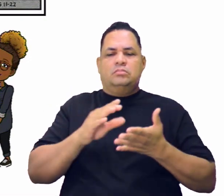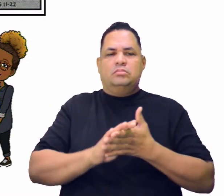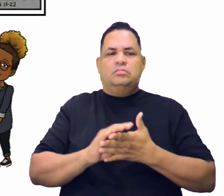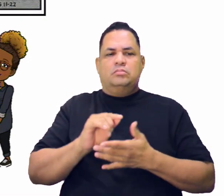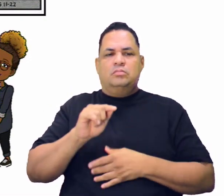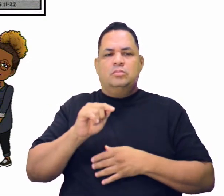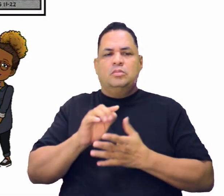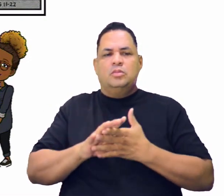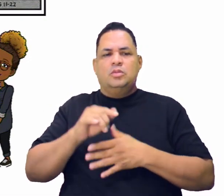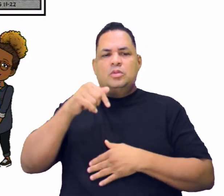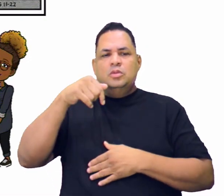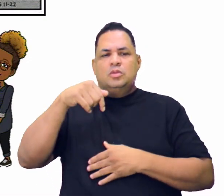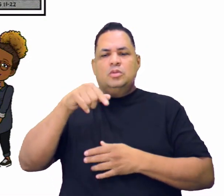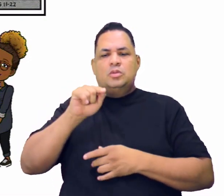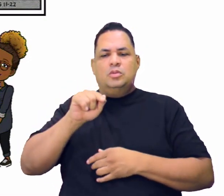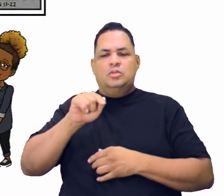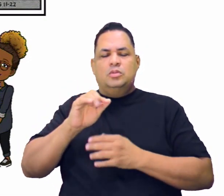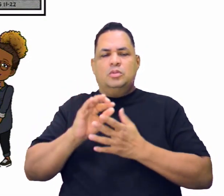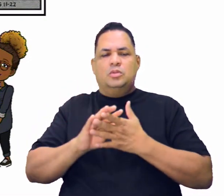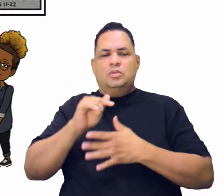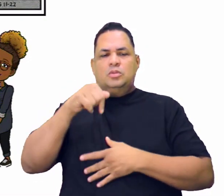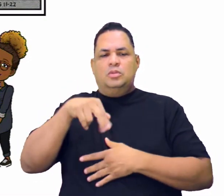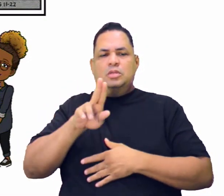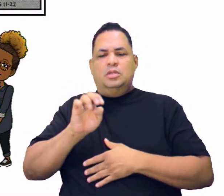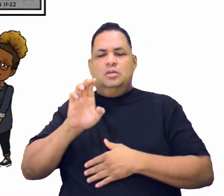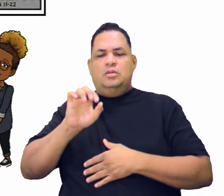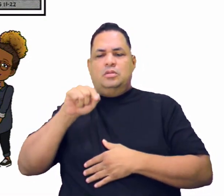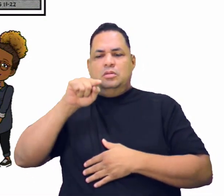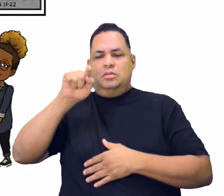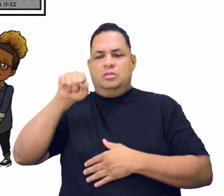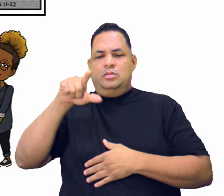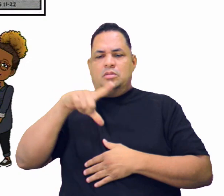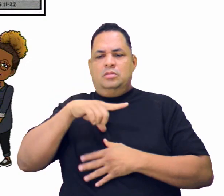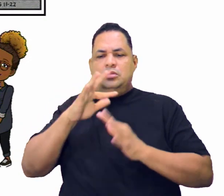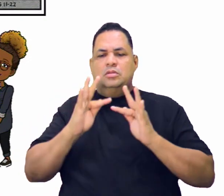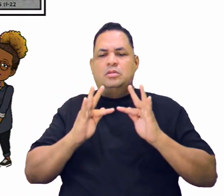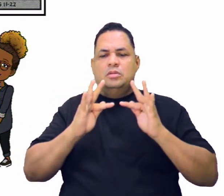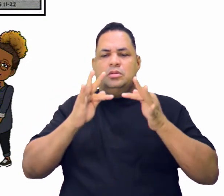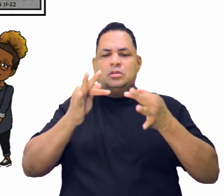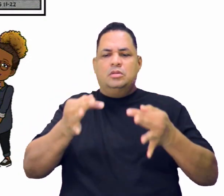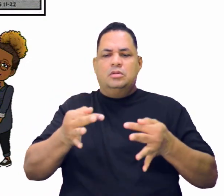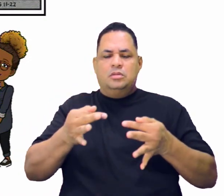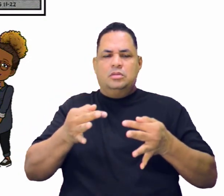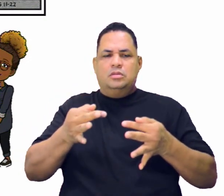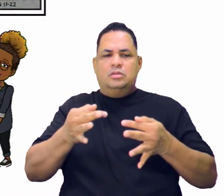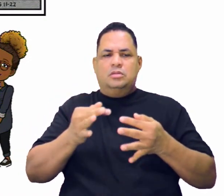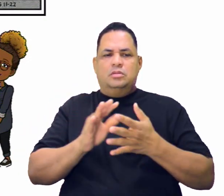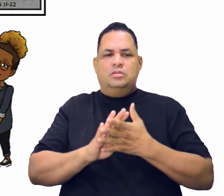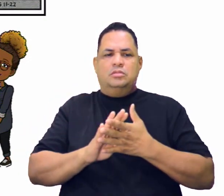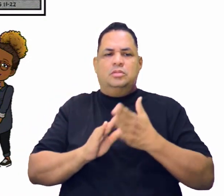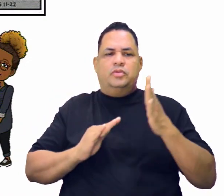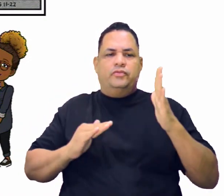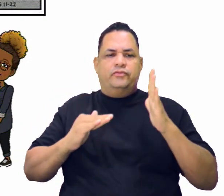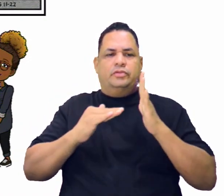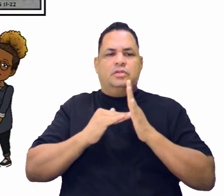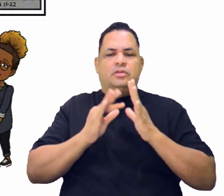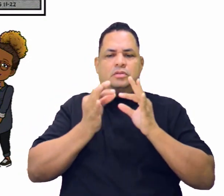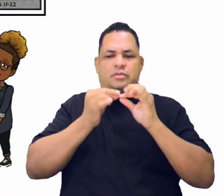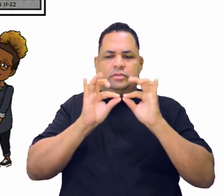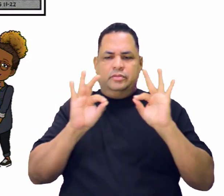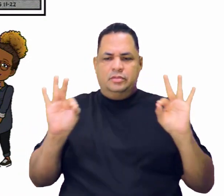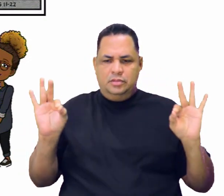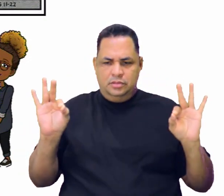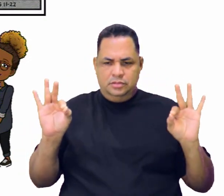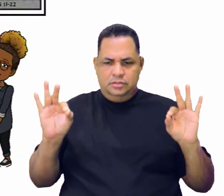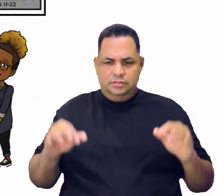que for acentuado, ele sempre terminará no final da frase,